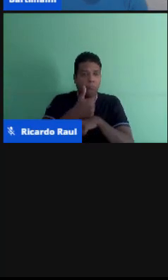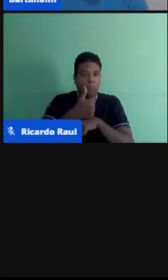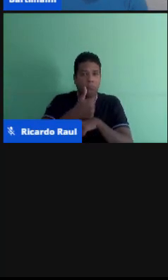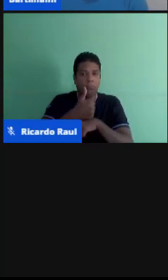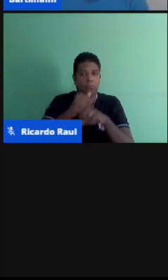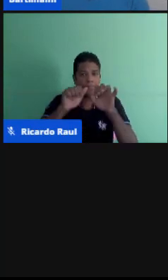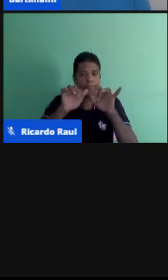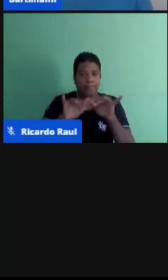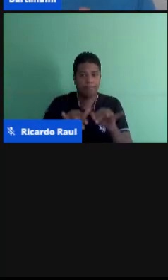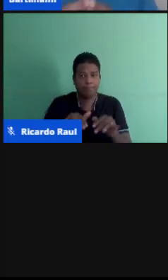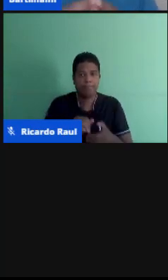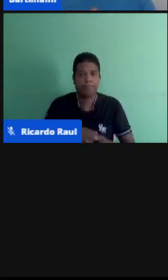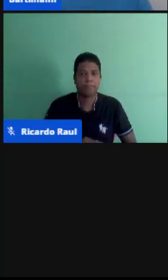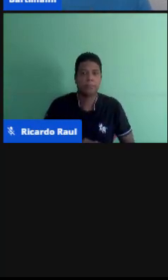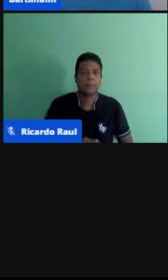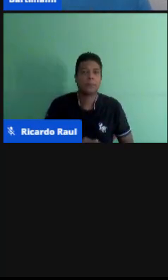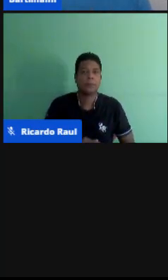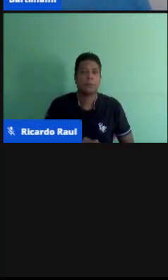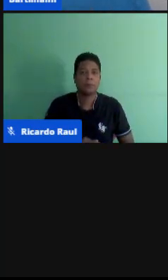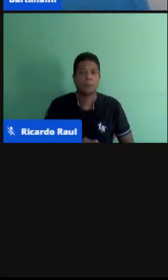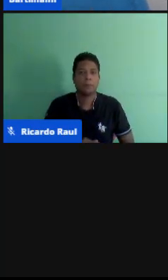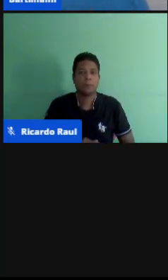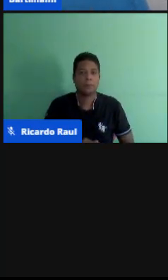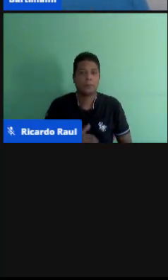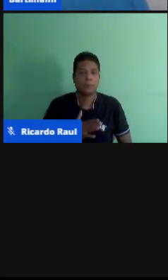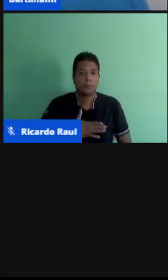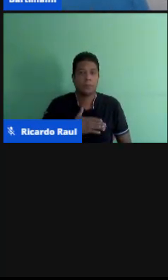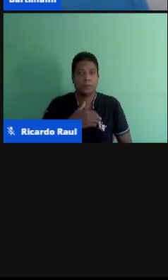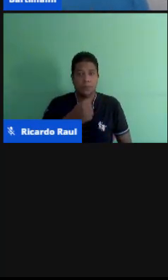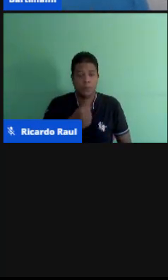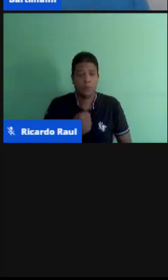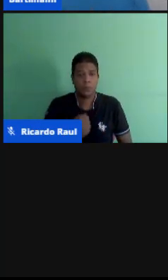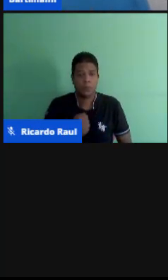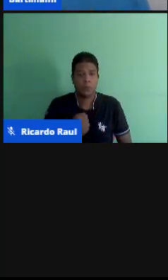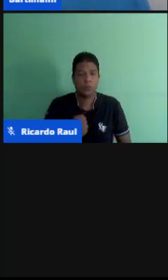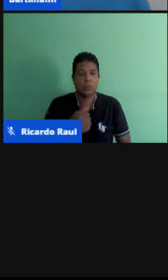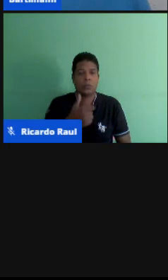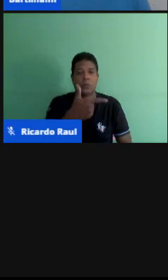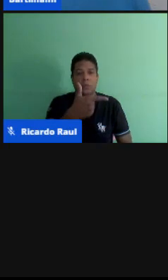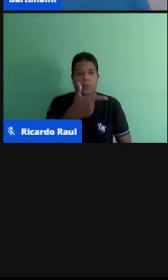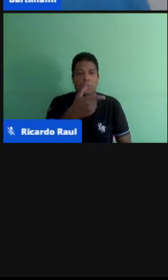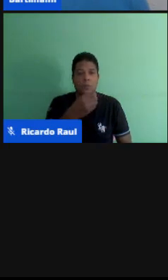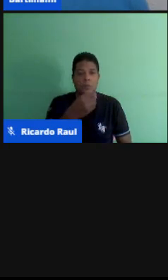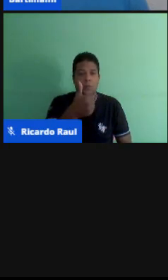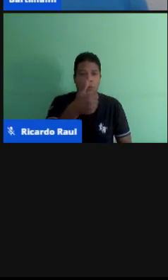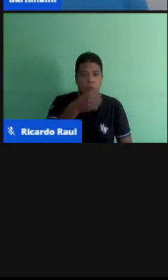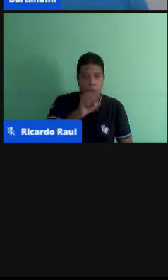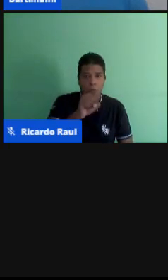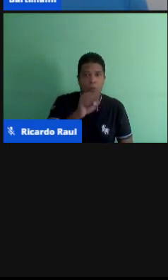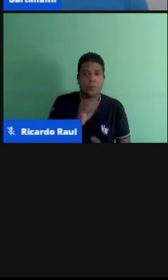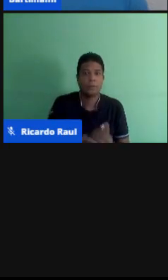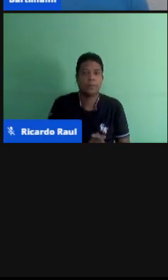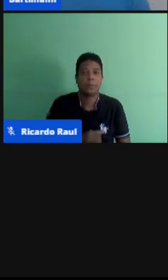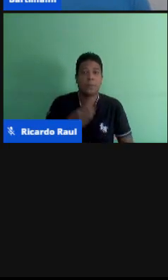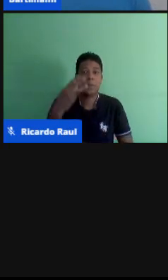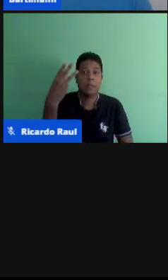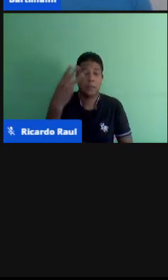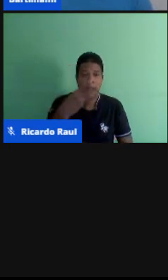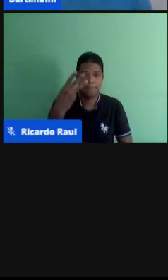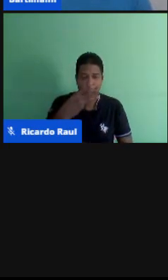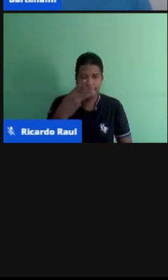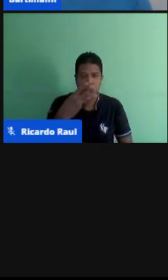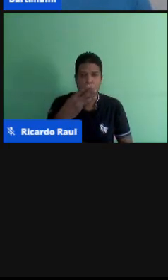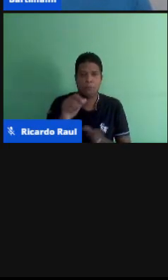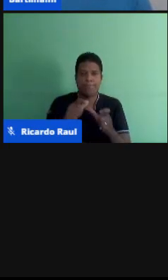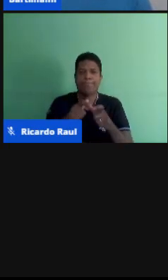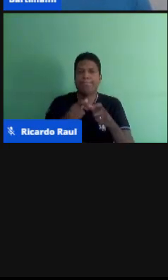desse algoritmo. Em agosto do mesmo ano, o MAP Biomas lança a coleção 3, que aí